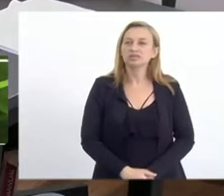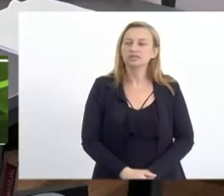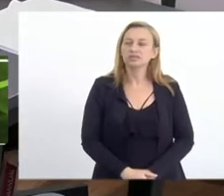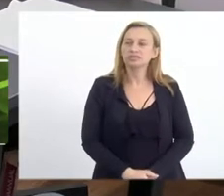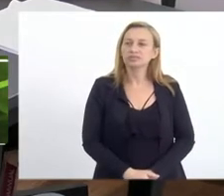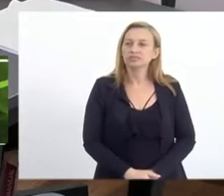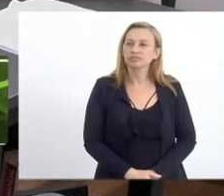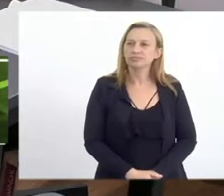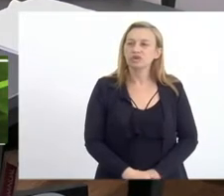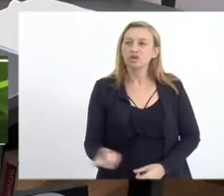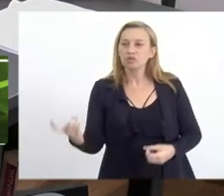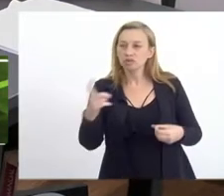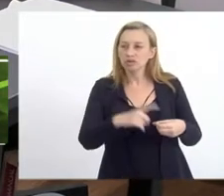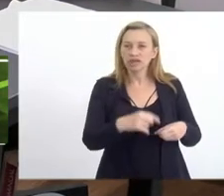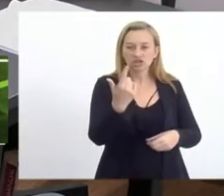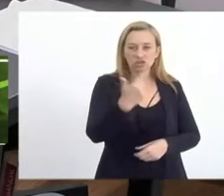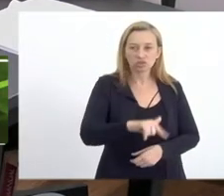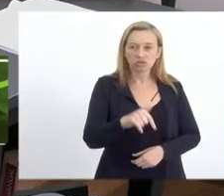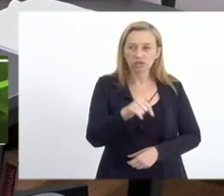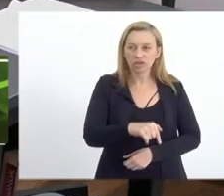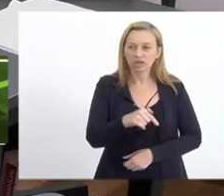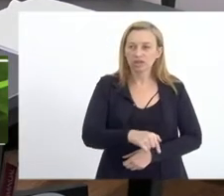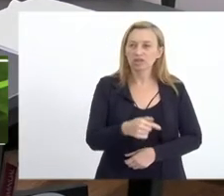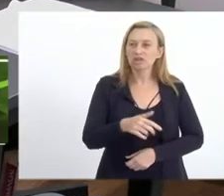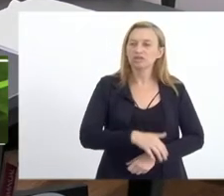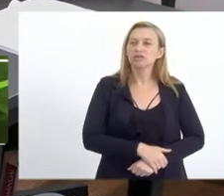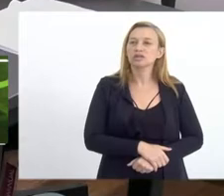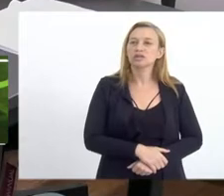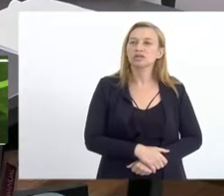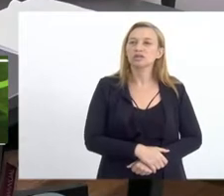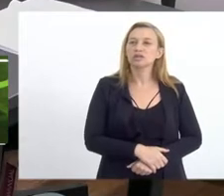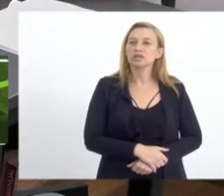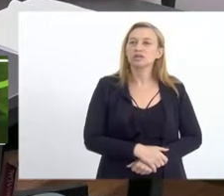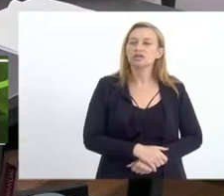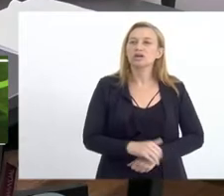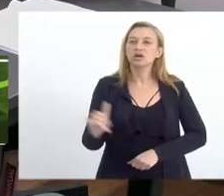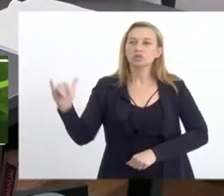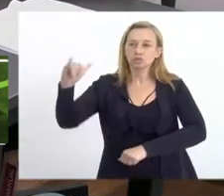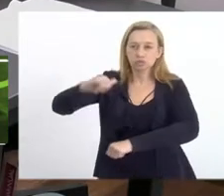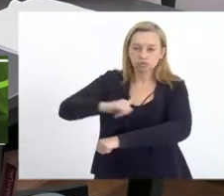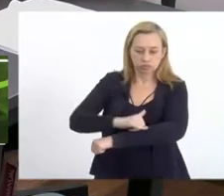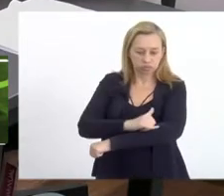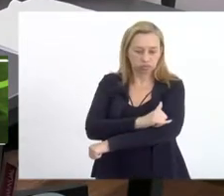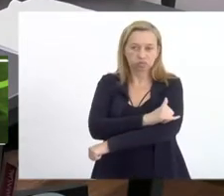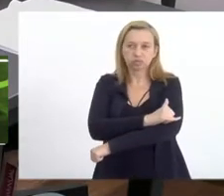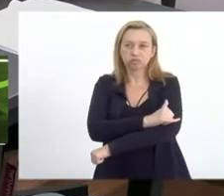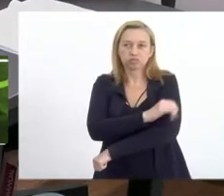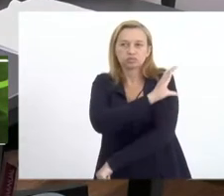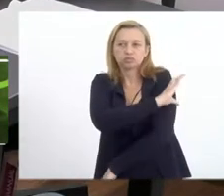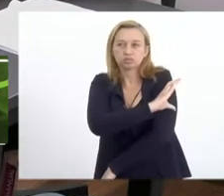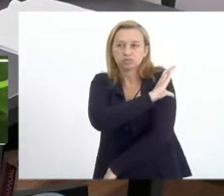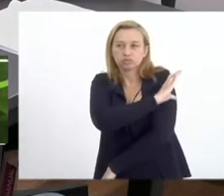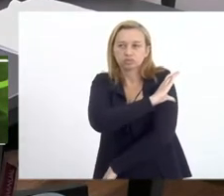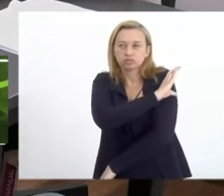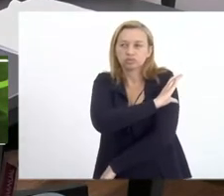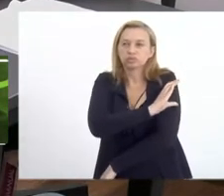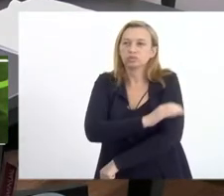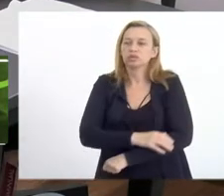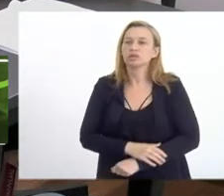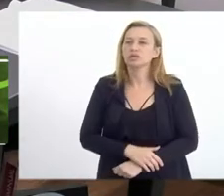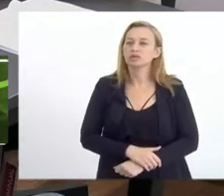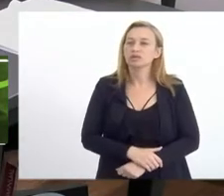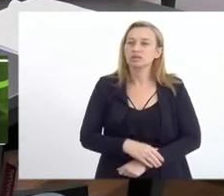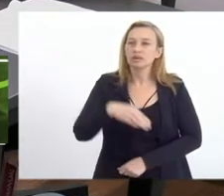E eu vou retornar mais uma vez aqui o chamamento em relação ao aeroporto de Campos do Goytacazes com o